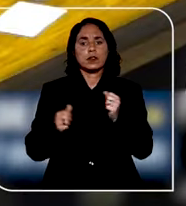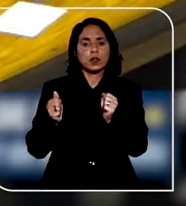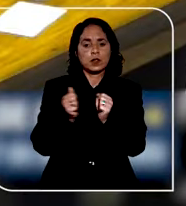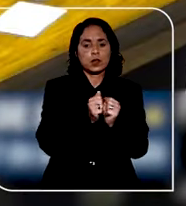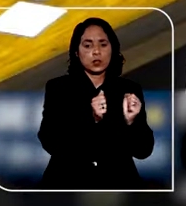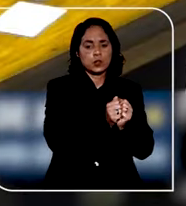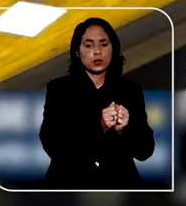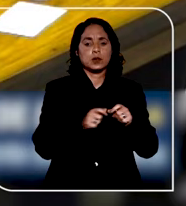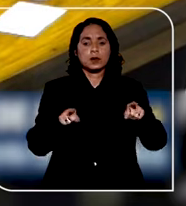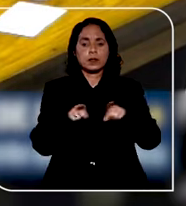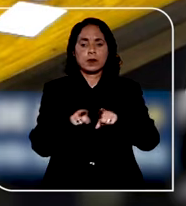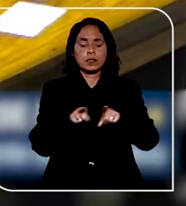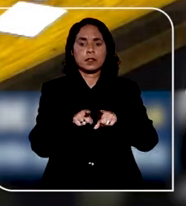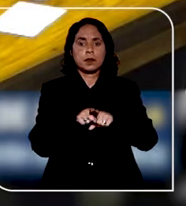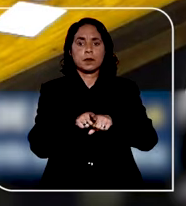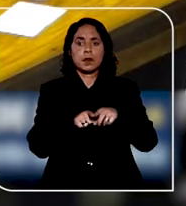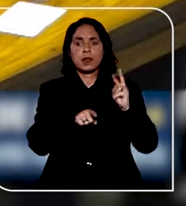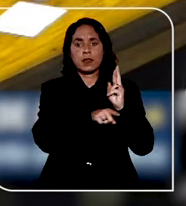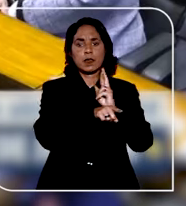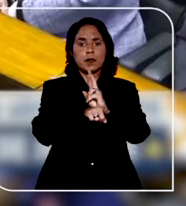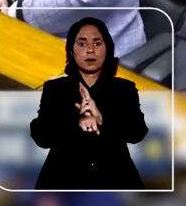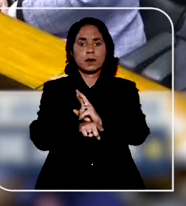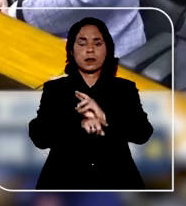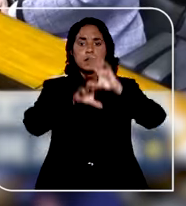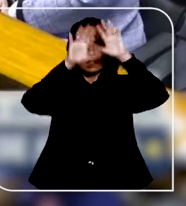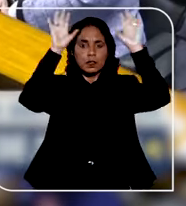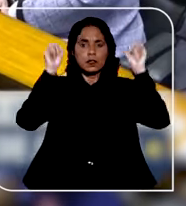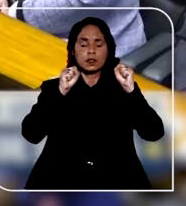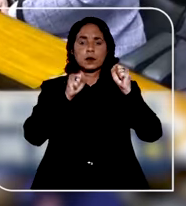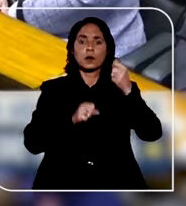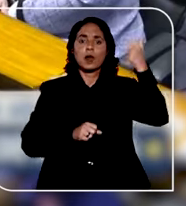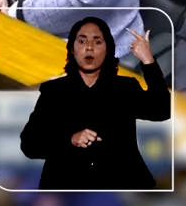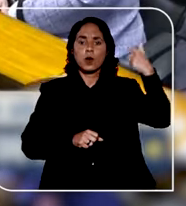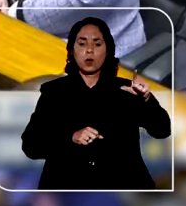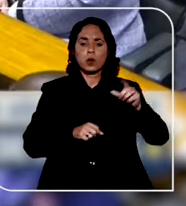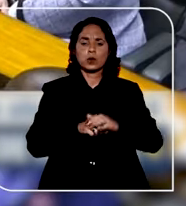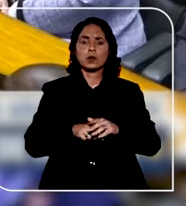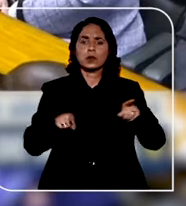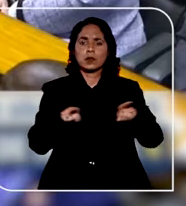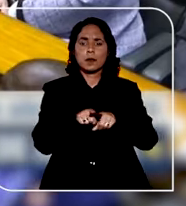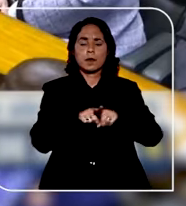representantes de outros tribunais superiores e do sistema de